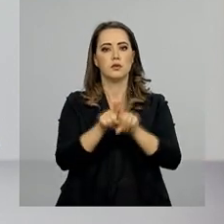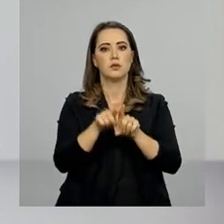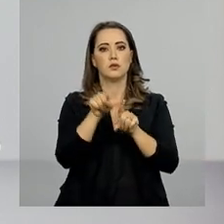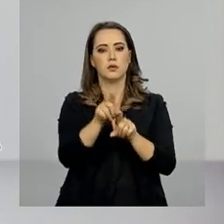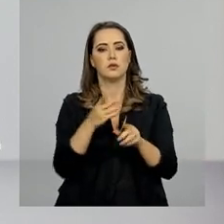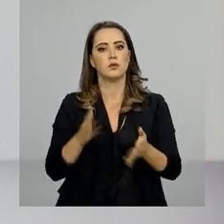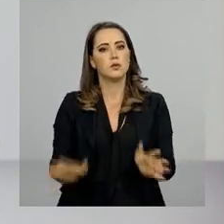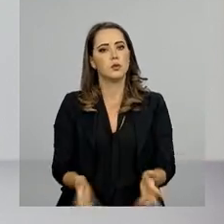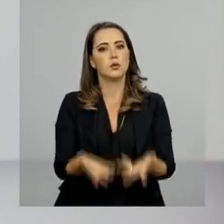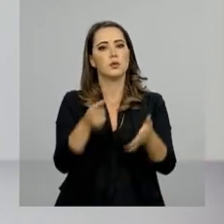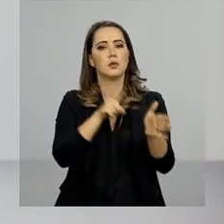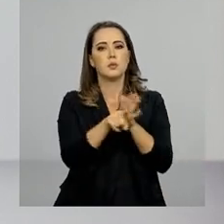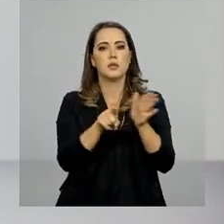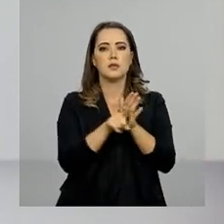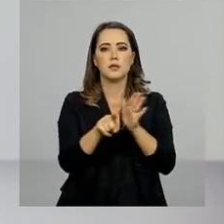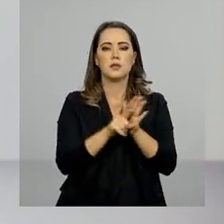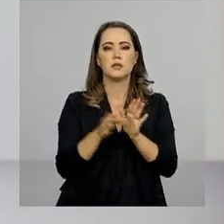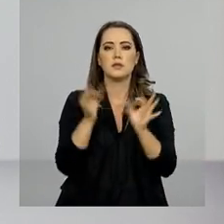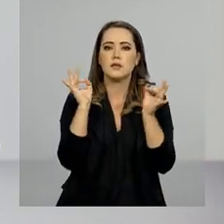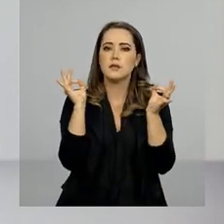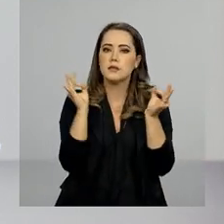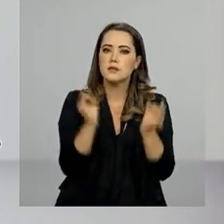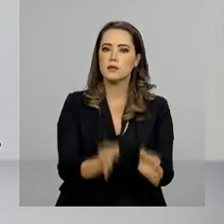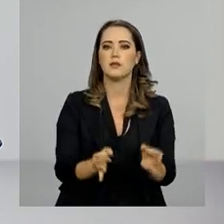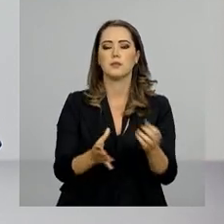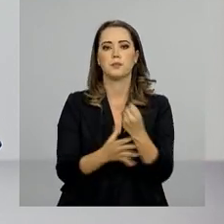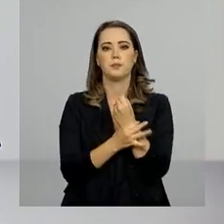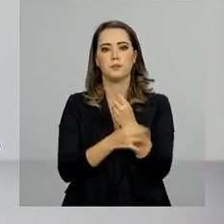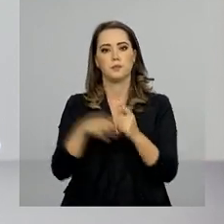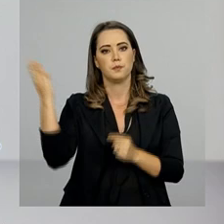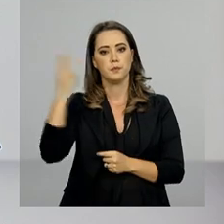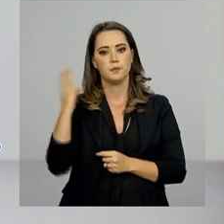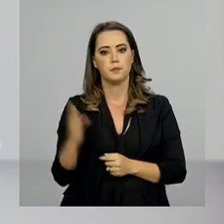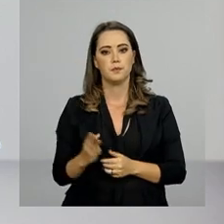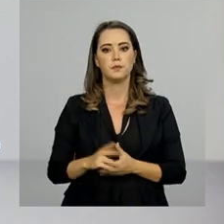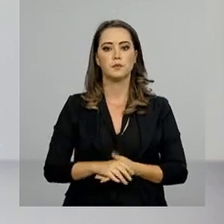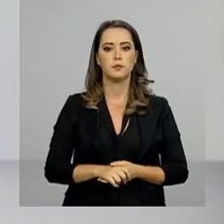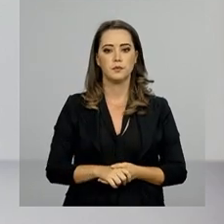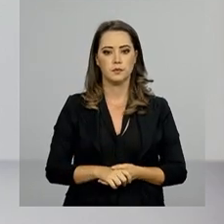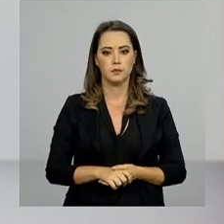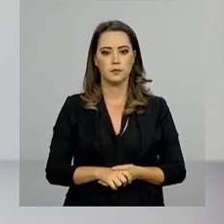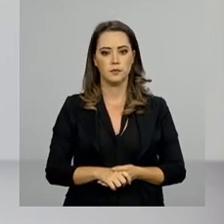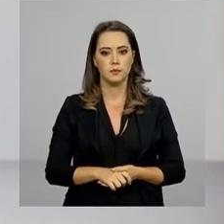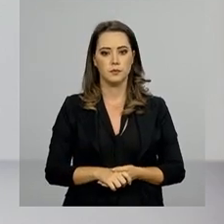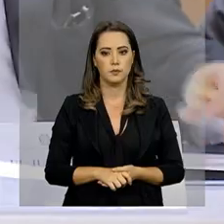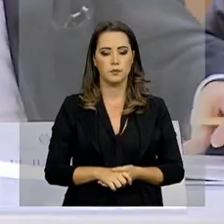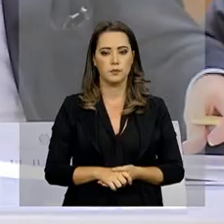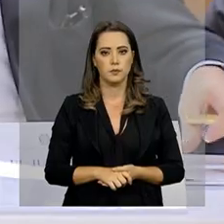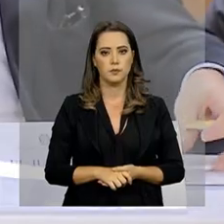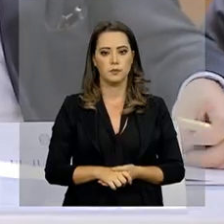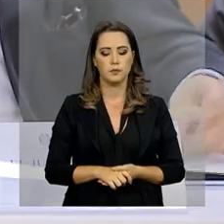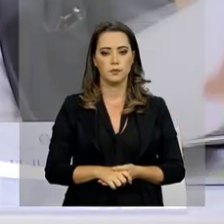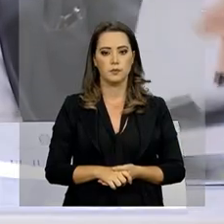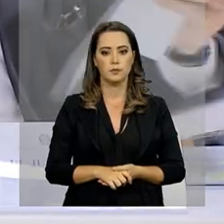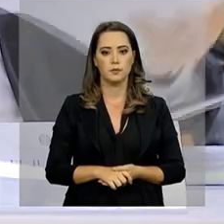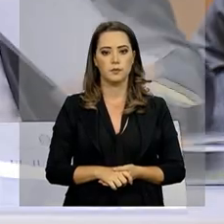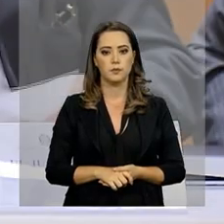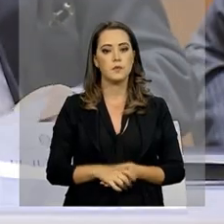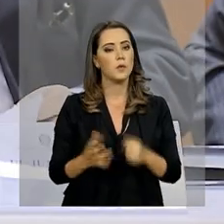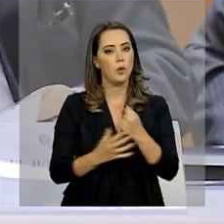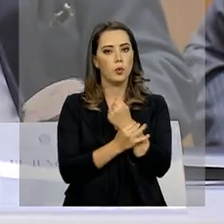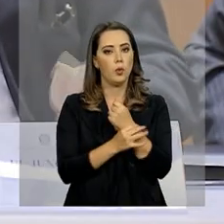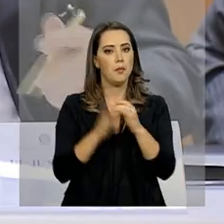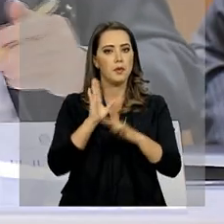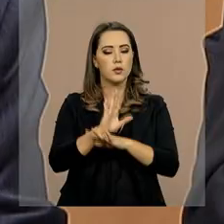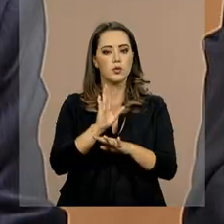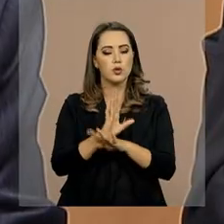onu no levantamento de dados mais precisos sobre a área de segurança no brasil o documento de